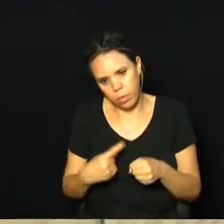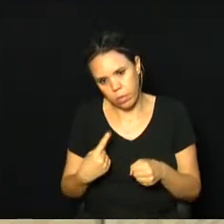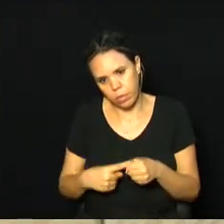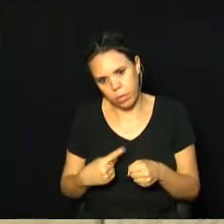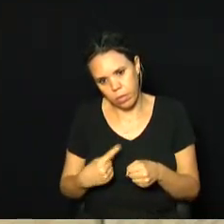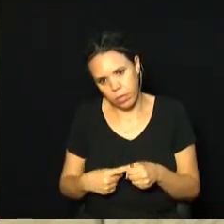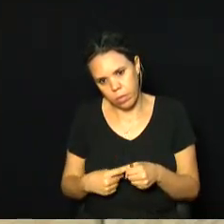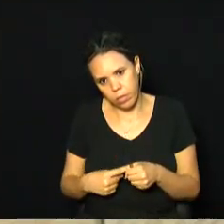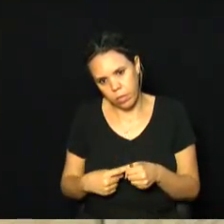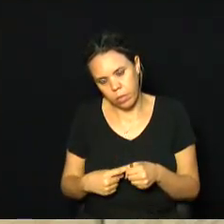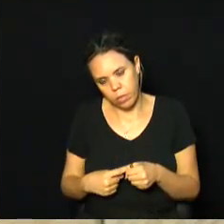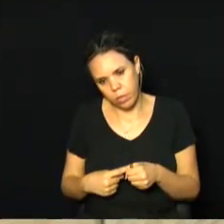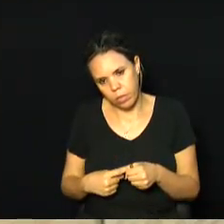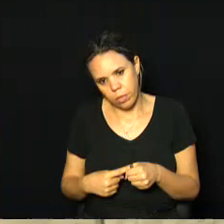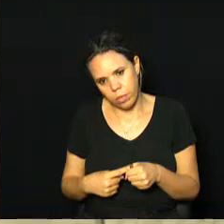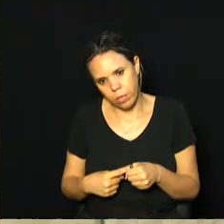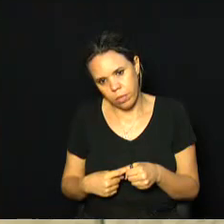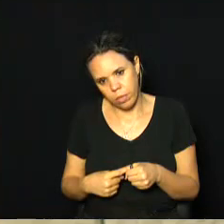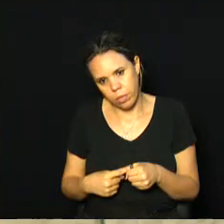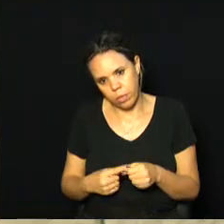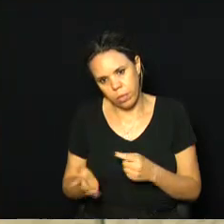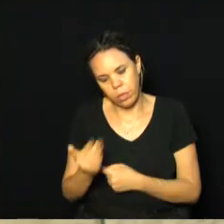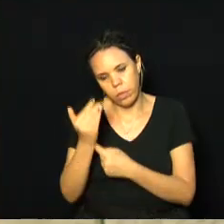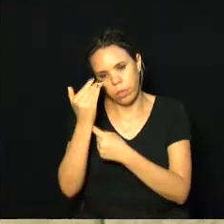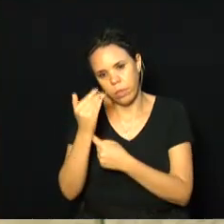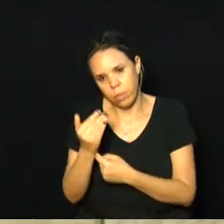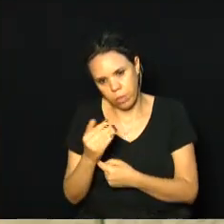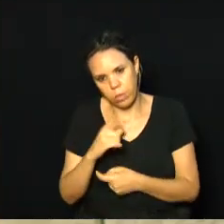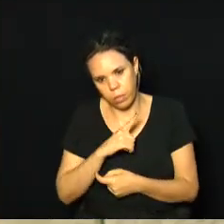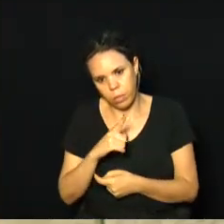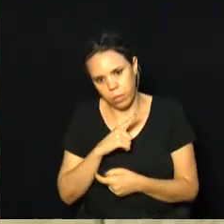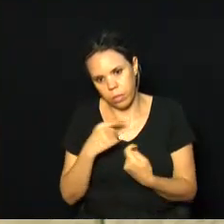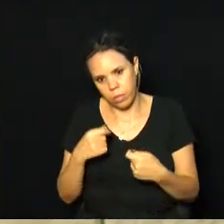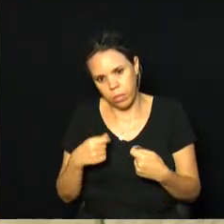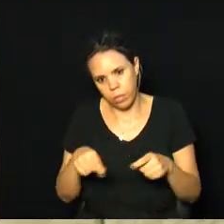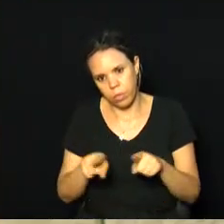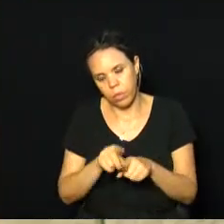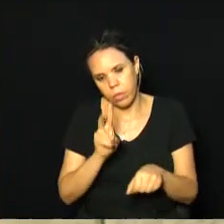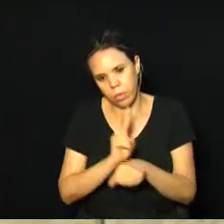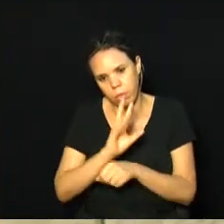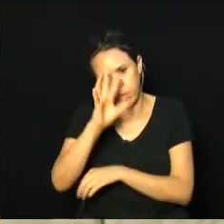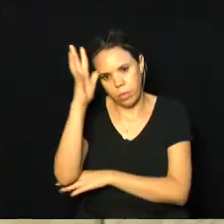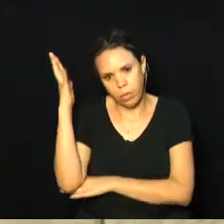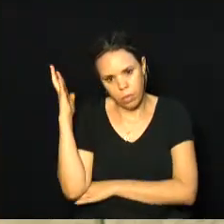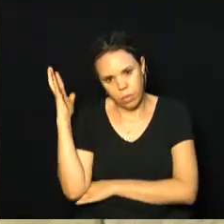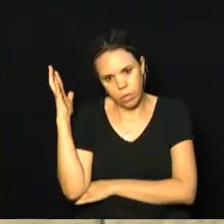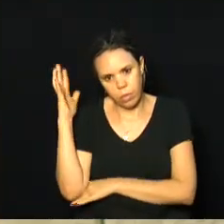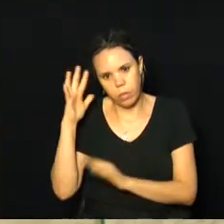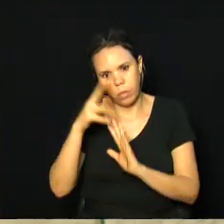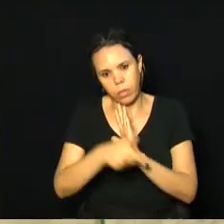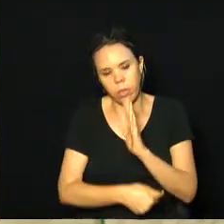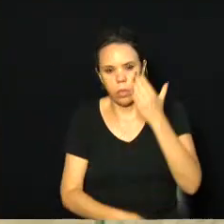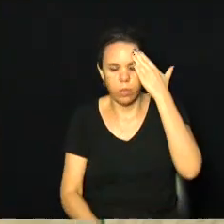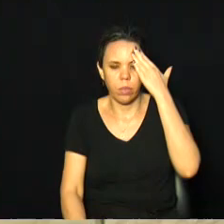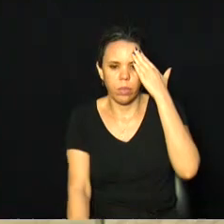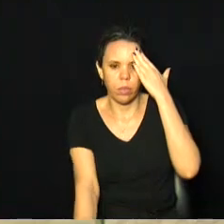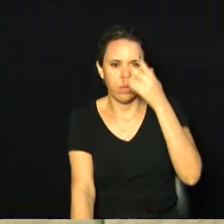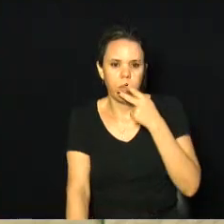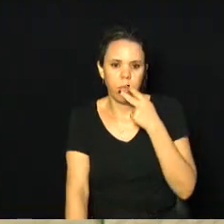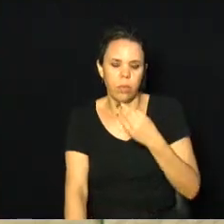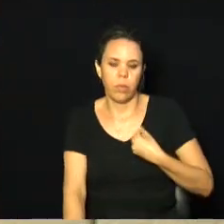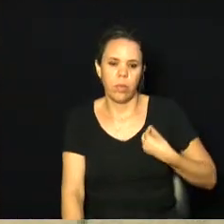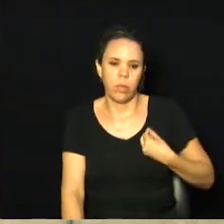é de ponta em tecnologia, mas nós precisamos também cuidar da natureza, cuidar do meio ambiente. Vereador, muito obrigado por falar com a gente ao